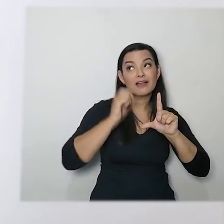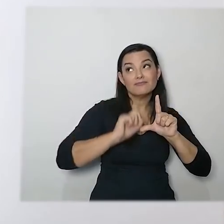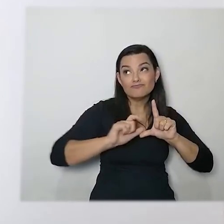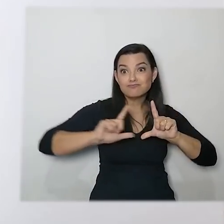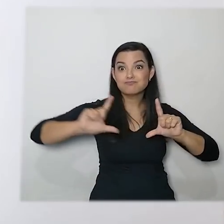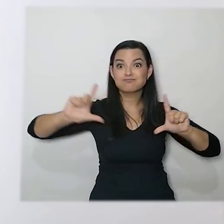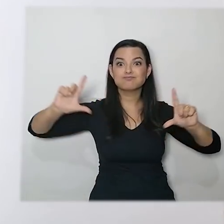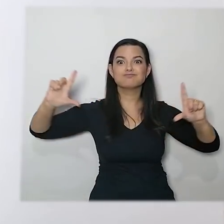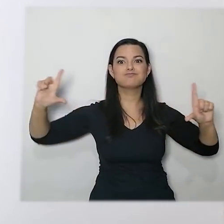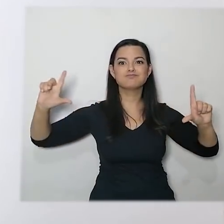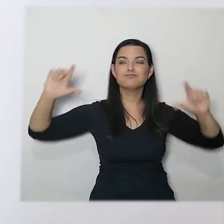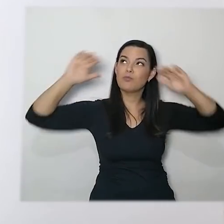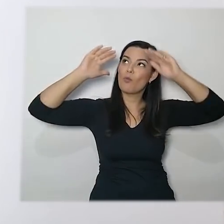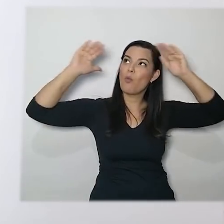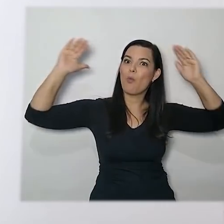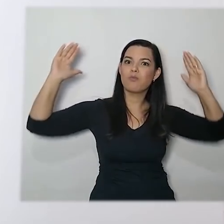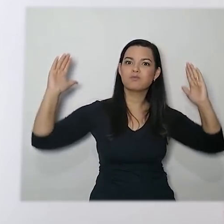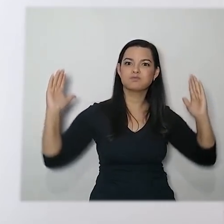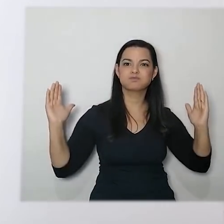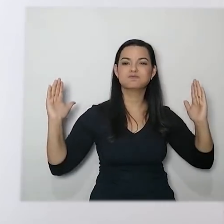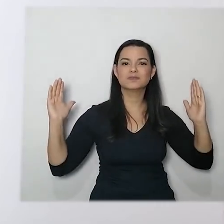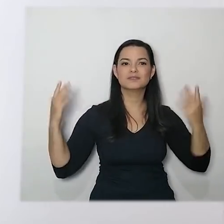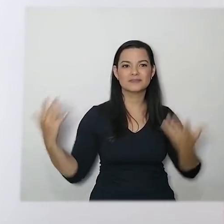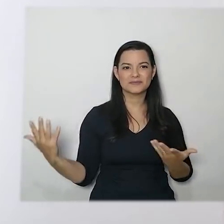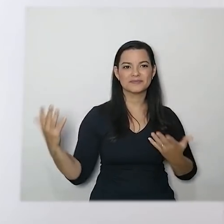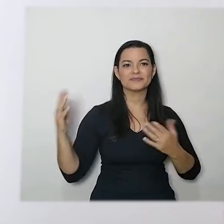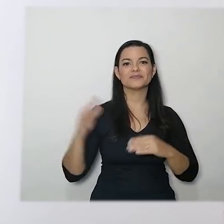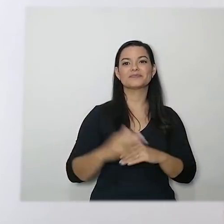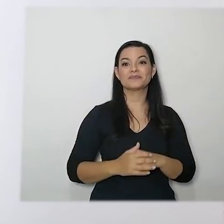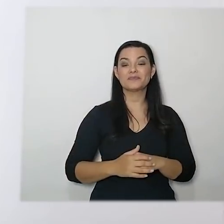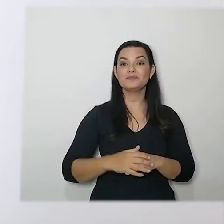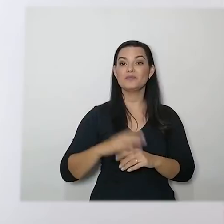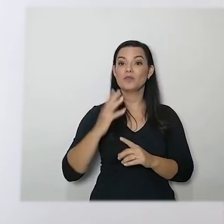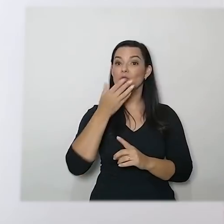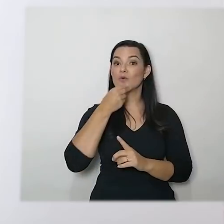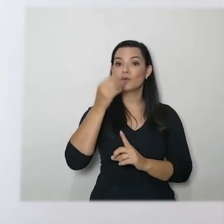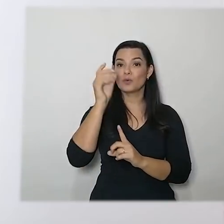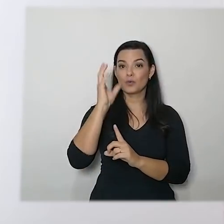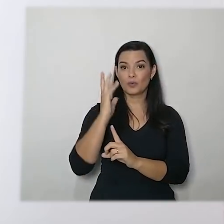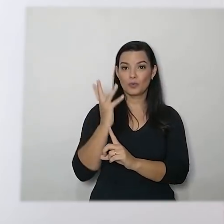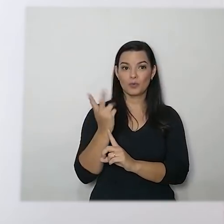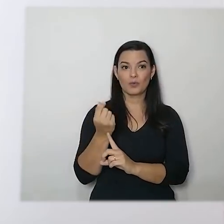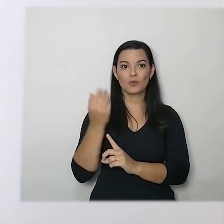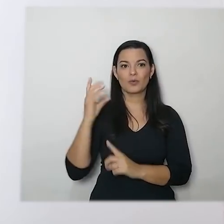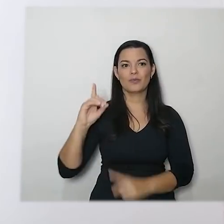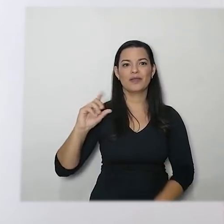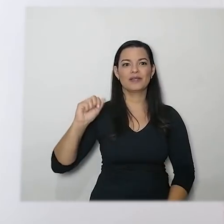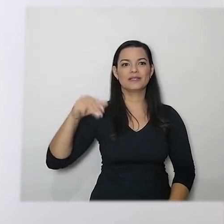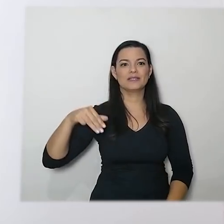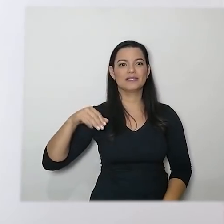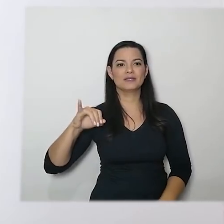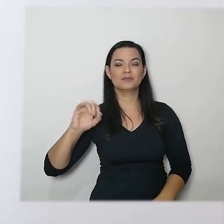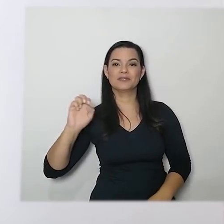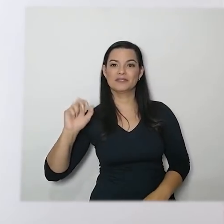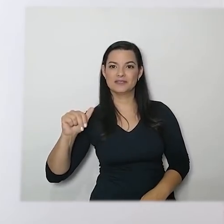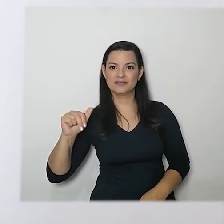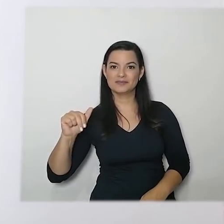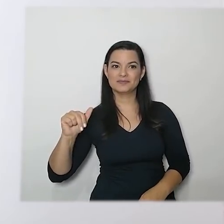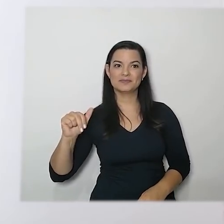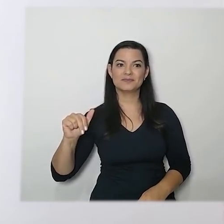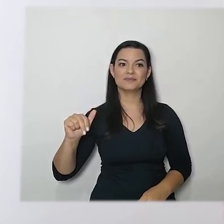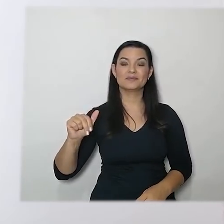Temos aqui uma obra completa do Damien Hirst. É uma mandala, que é esse